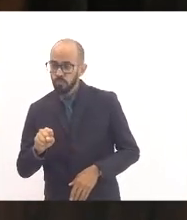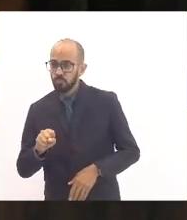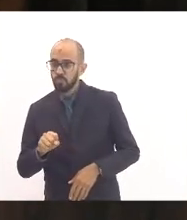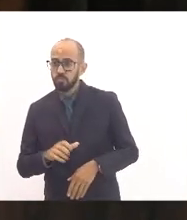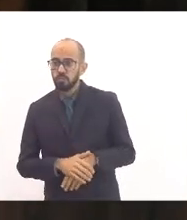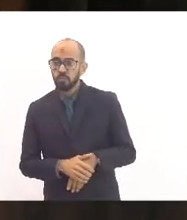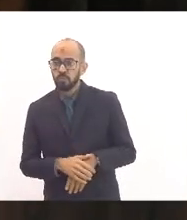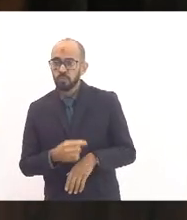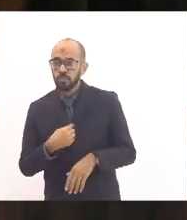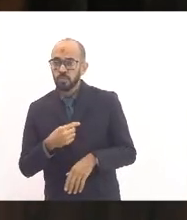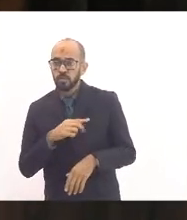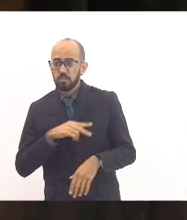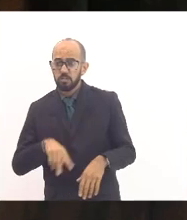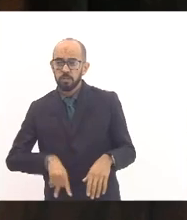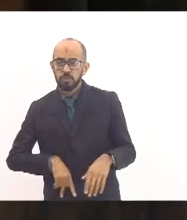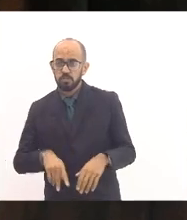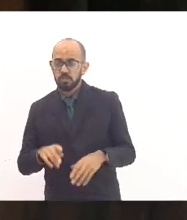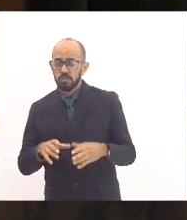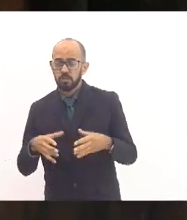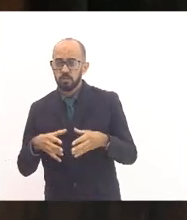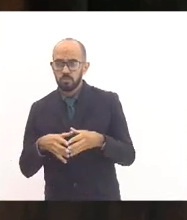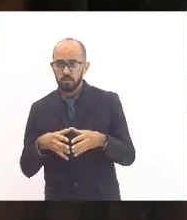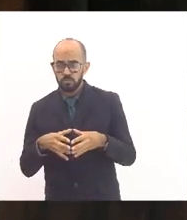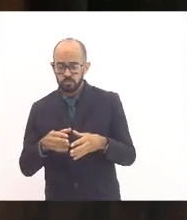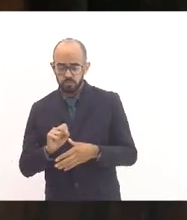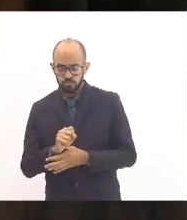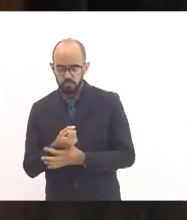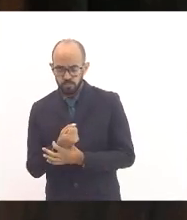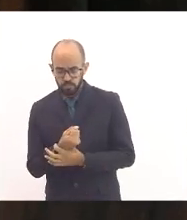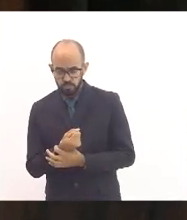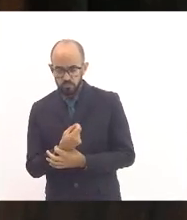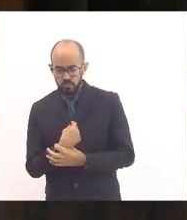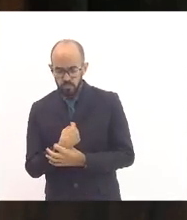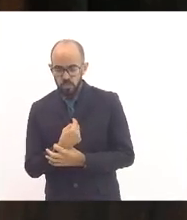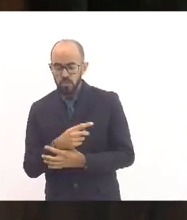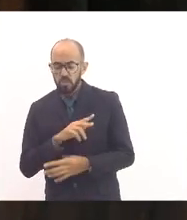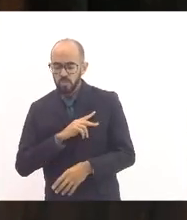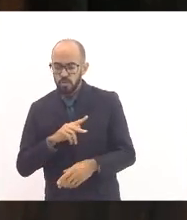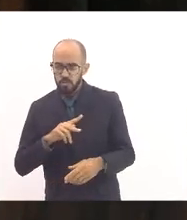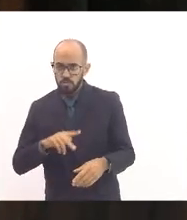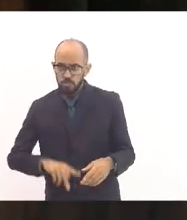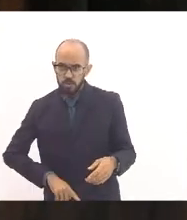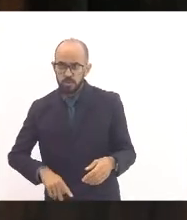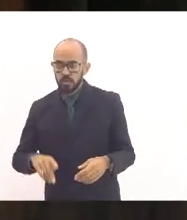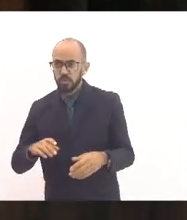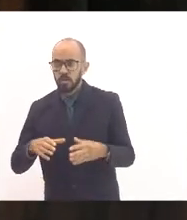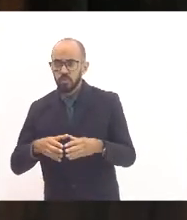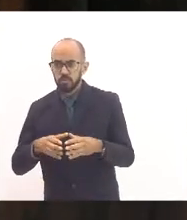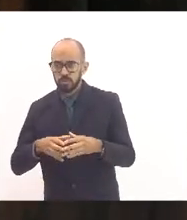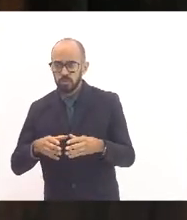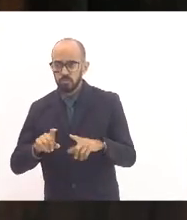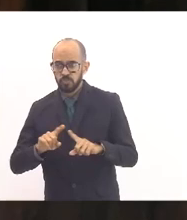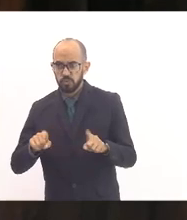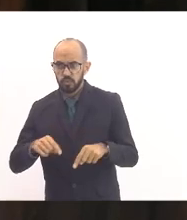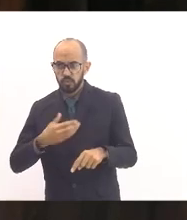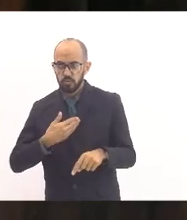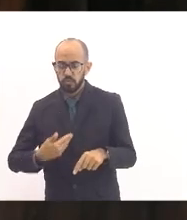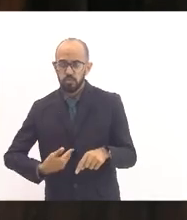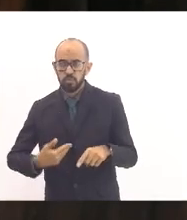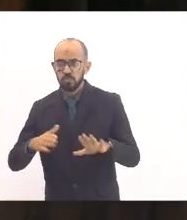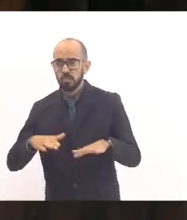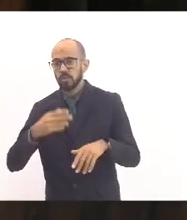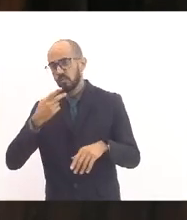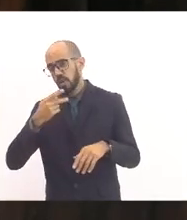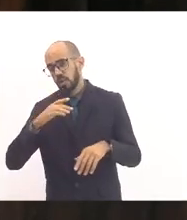públicos e eu na presidência da comissão presidente da Comissão de segurança eu na presidência da comissão de servidores mas falo também no